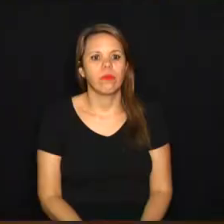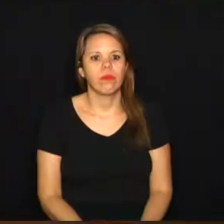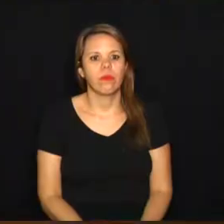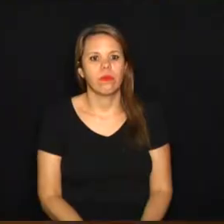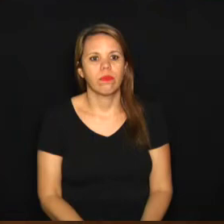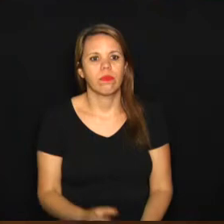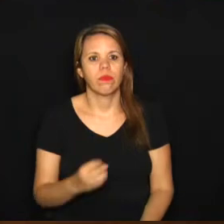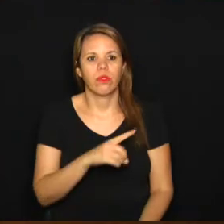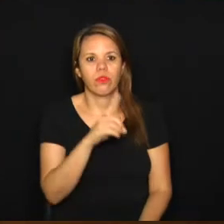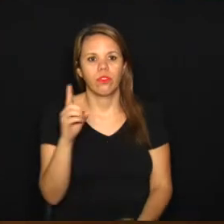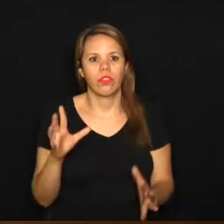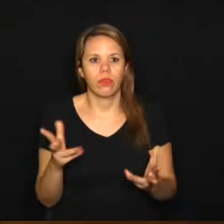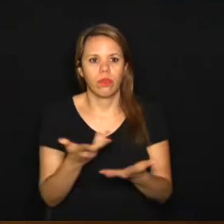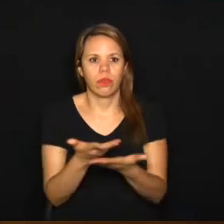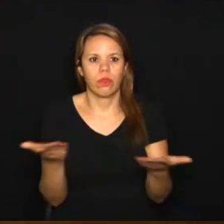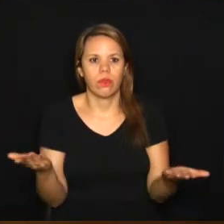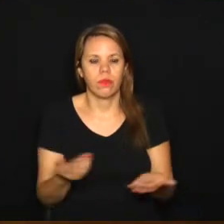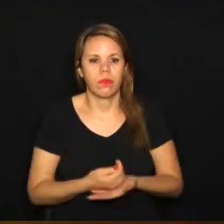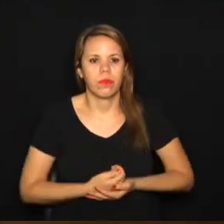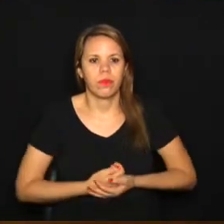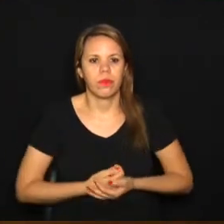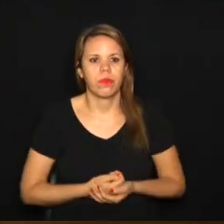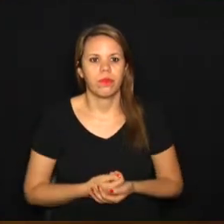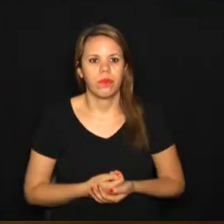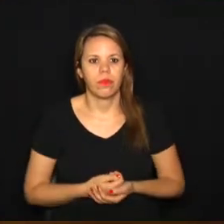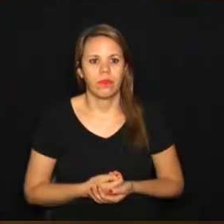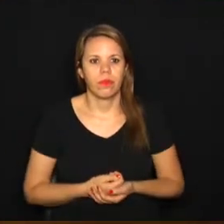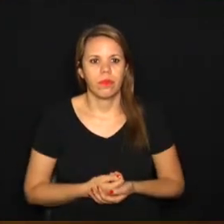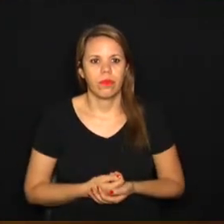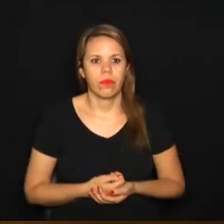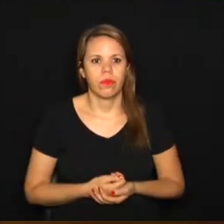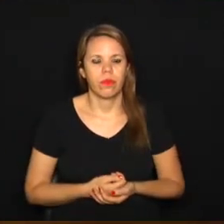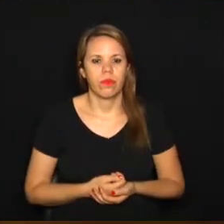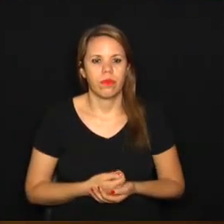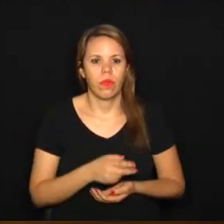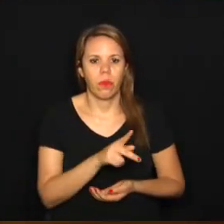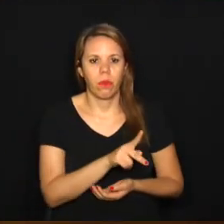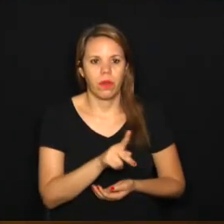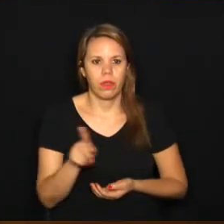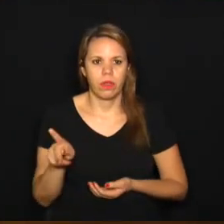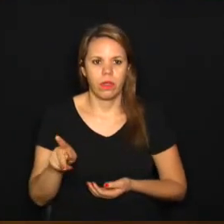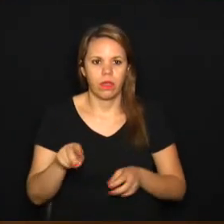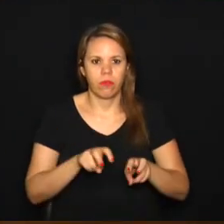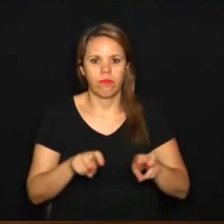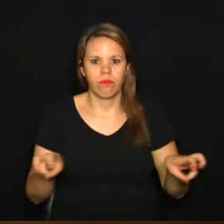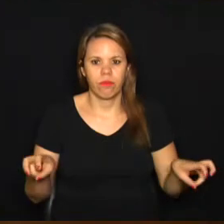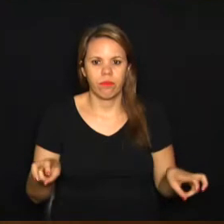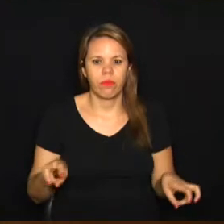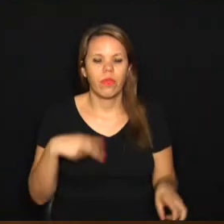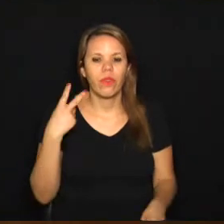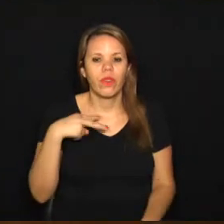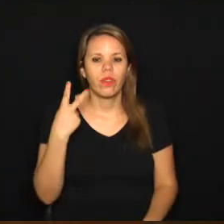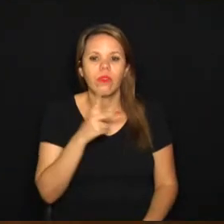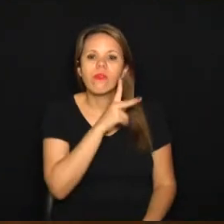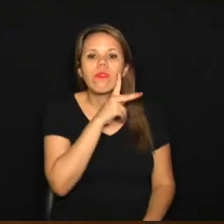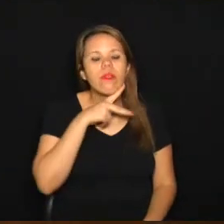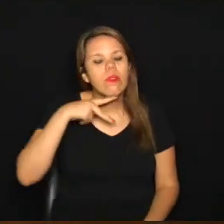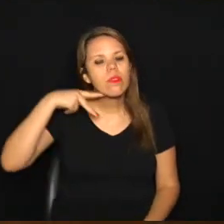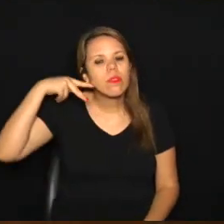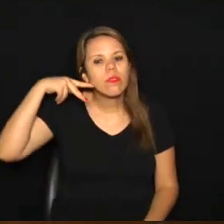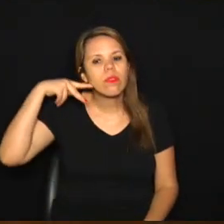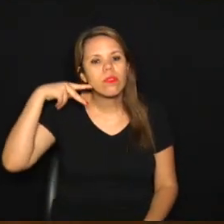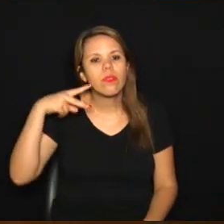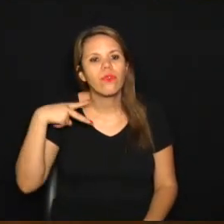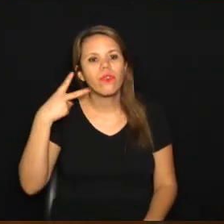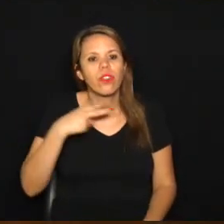Bom dia a todos. Ao presidente da mesa, Permínio Monteiro, vereador Permínio Monteiro, ao vereador